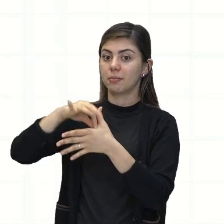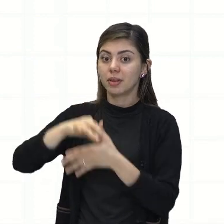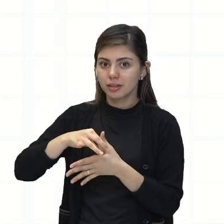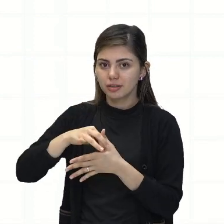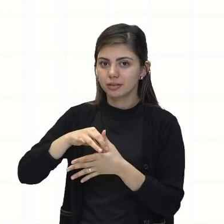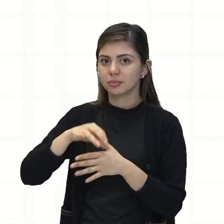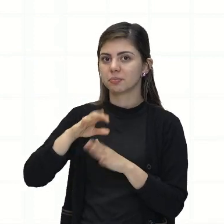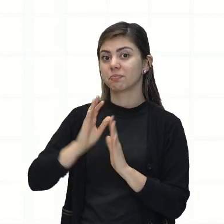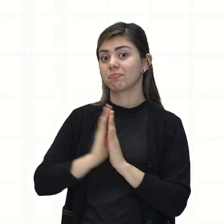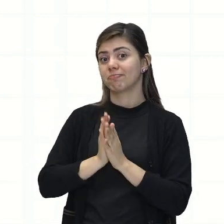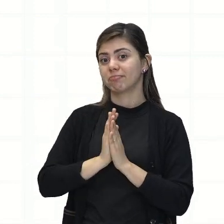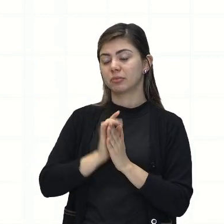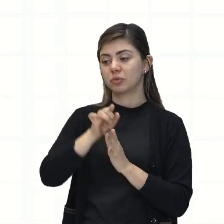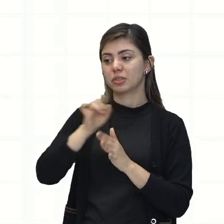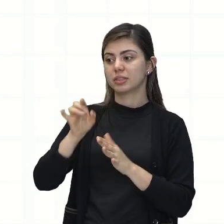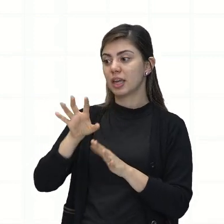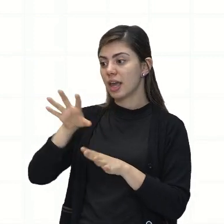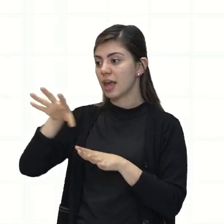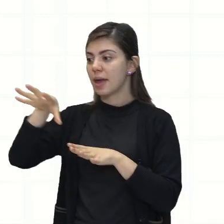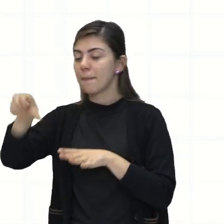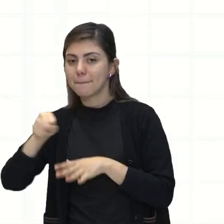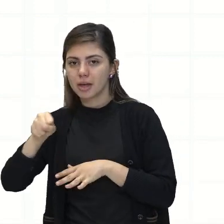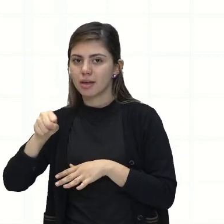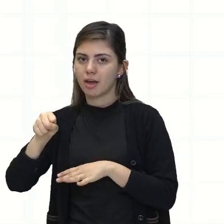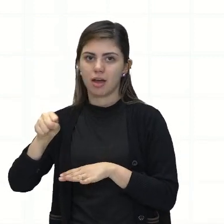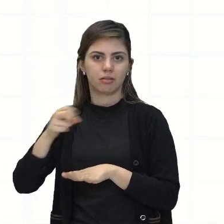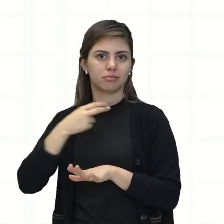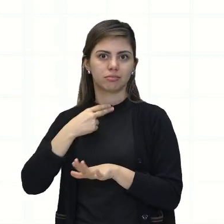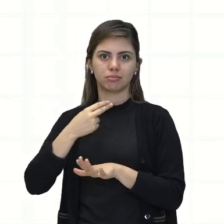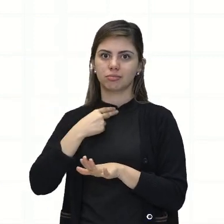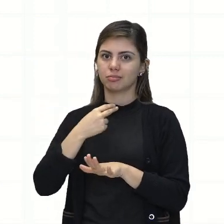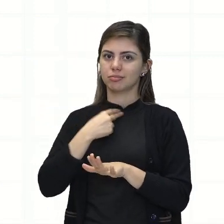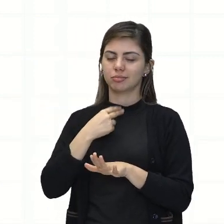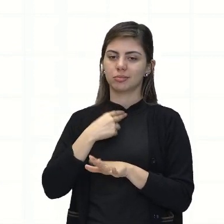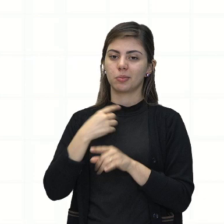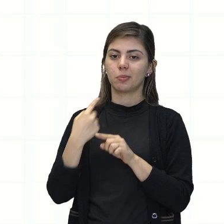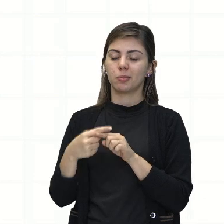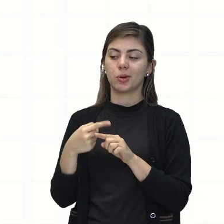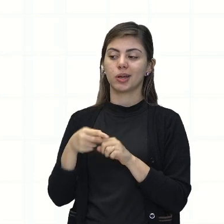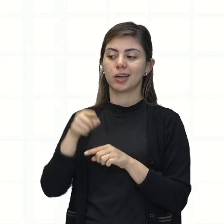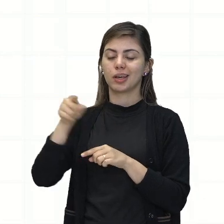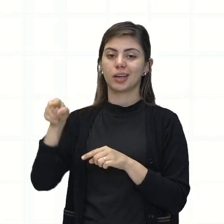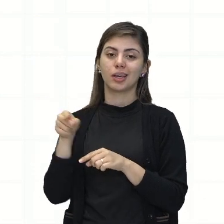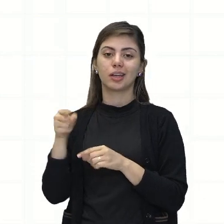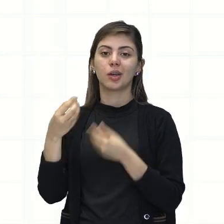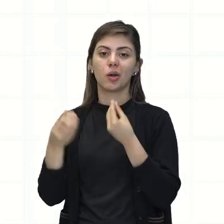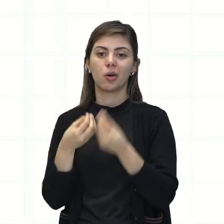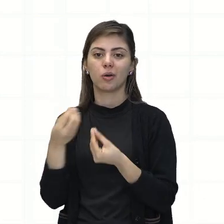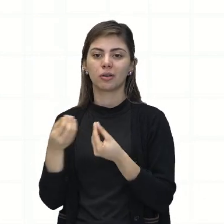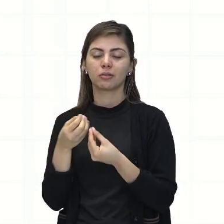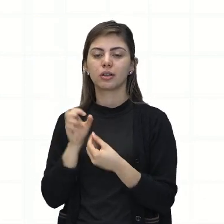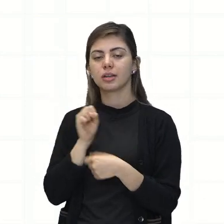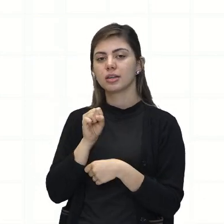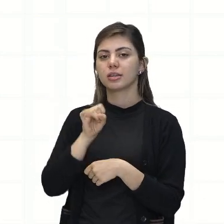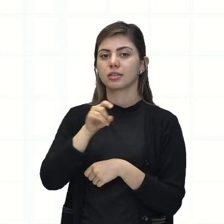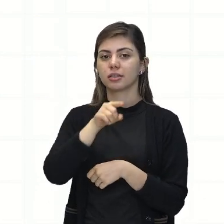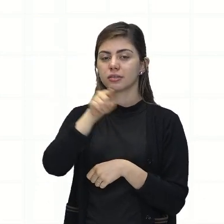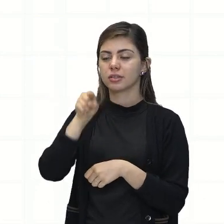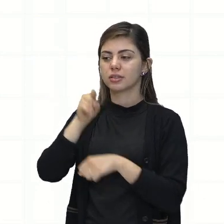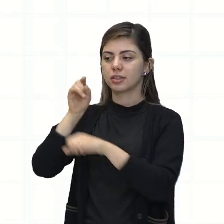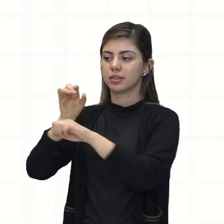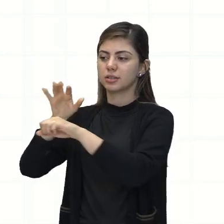por favor, não tentem brincar com eles, né? Porque as caravelas portuguesas, elas